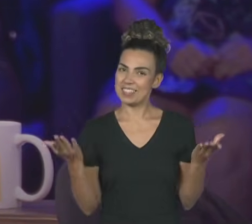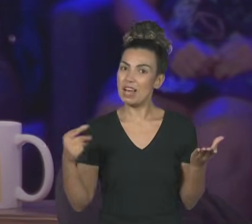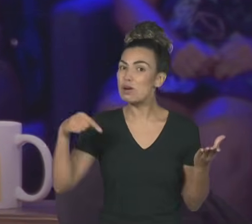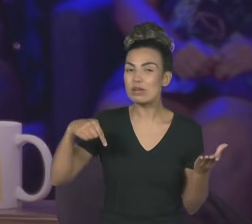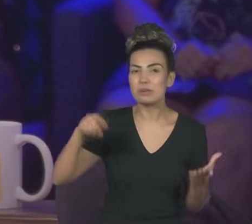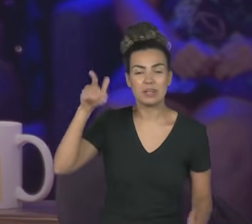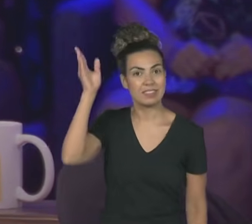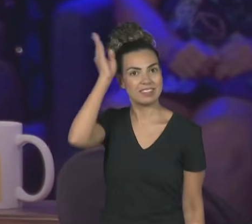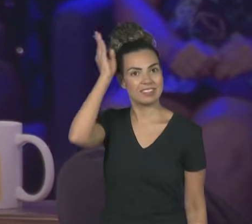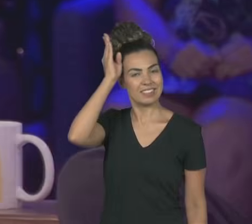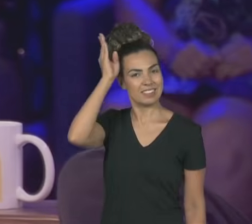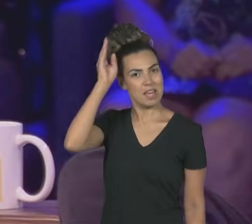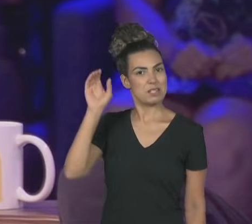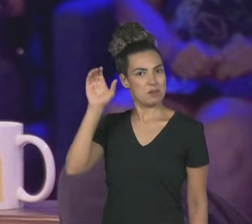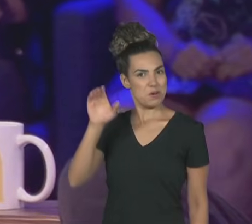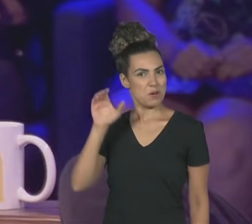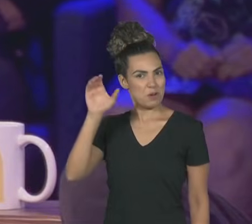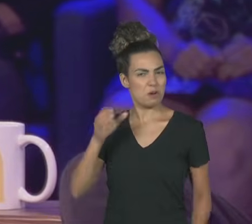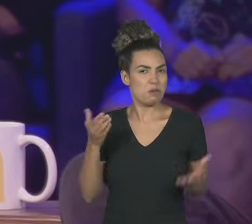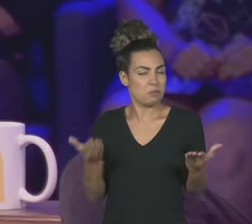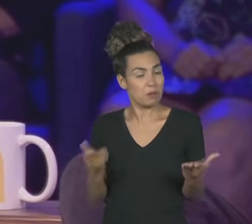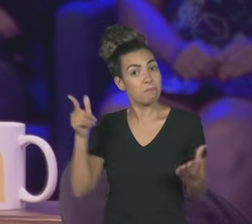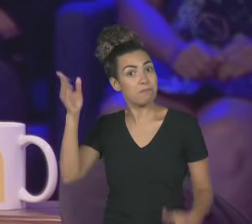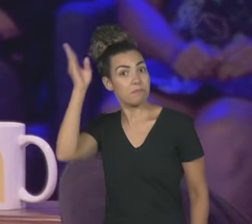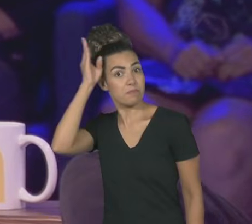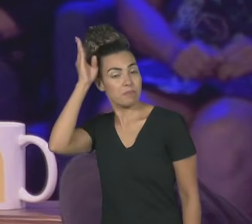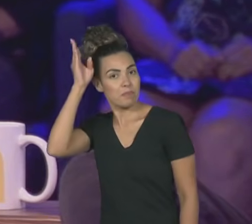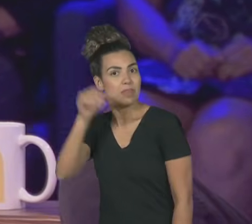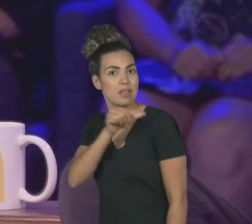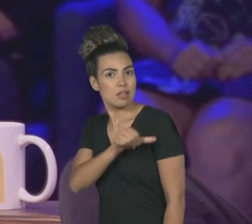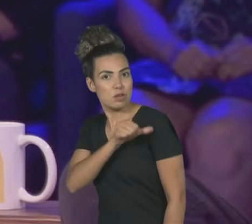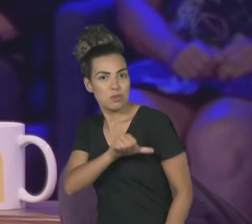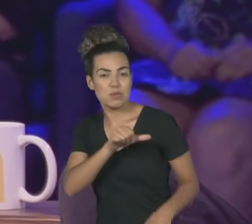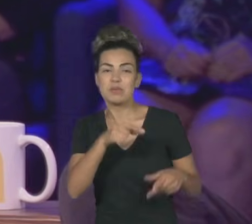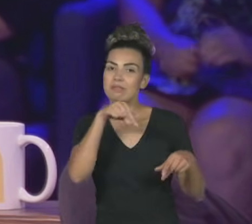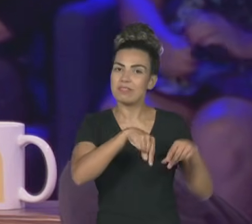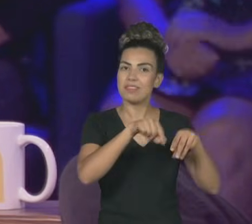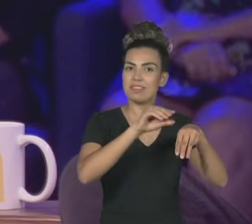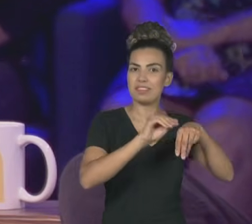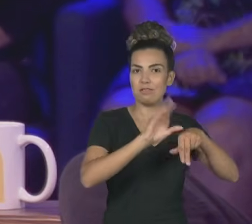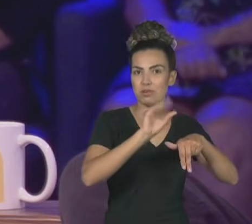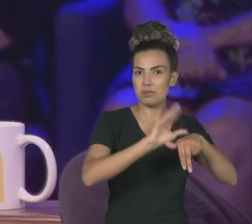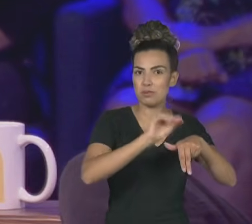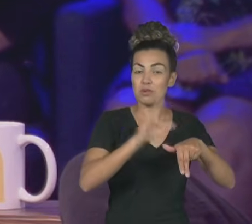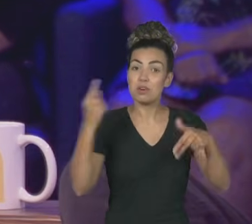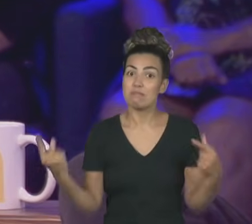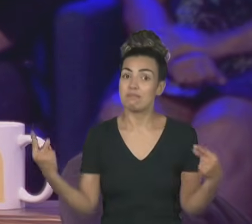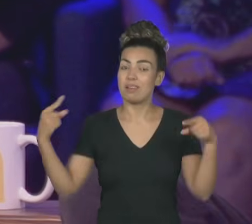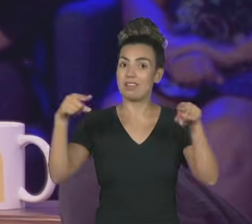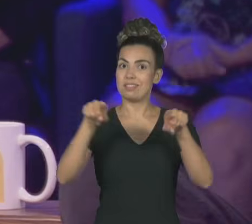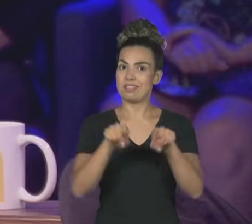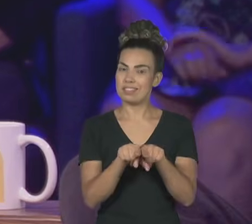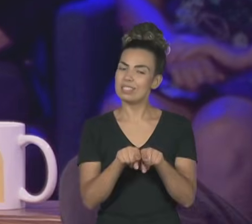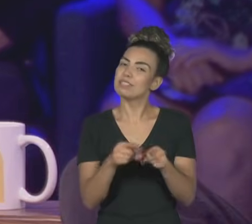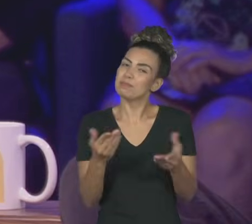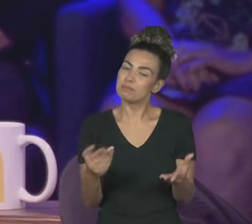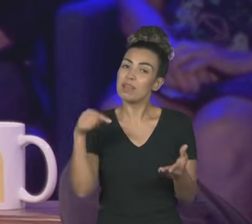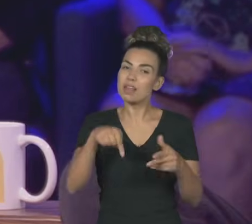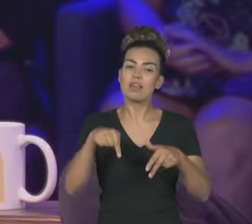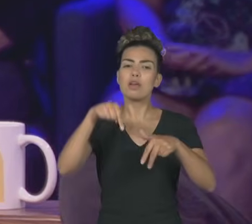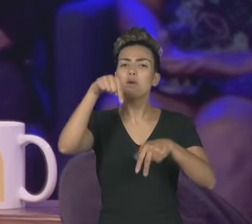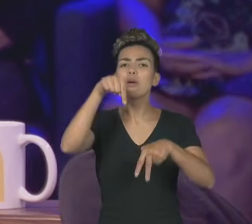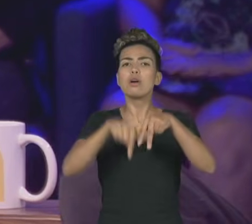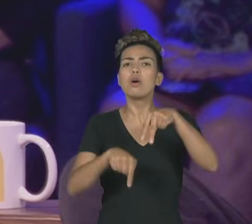de Copacabana, nessa parceria do Sesc Rio de Janeiro com a TV Cultura, programa que leva saberes, né? Que